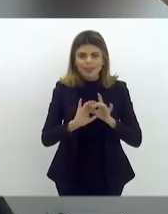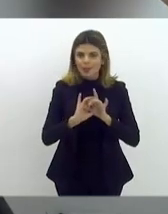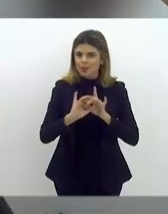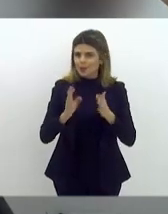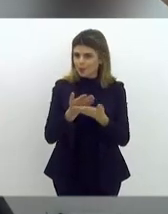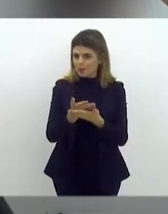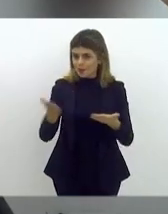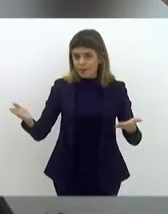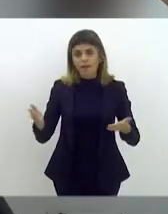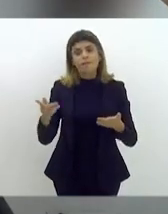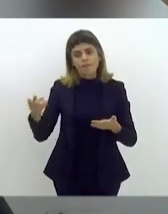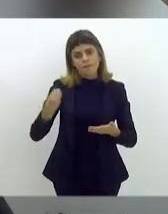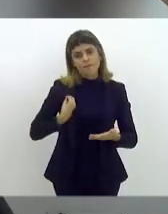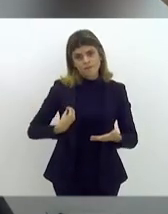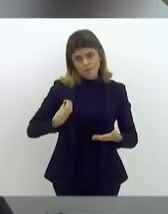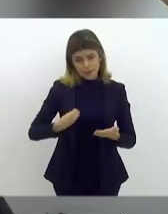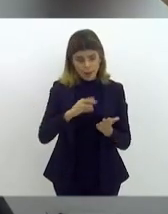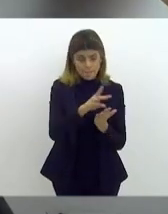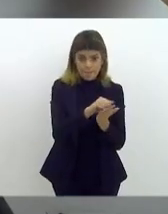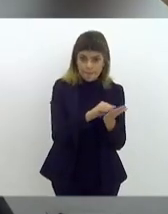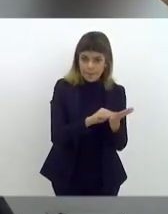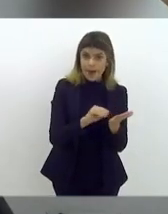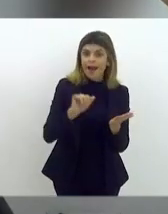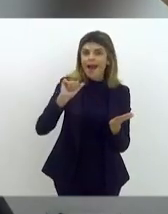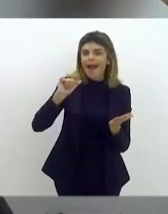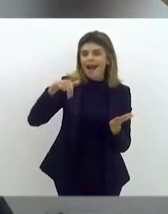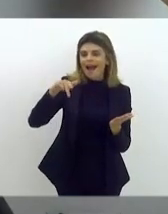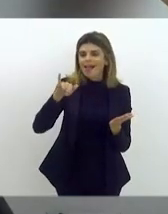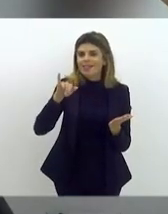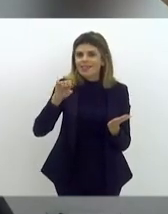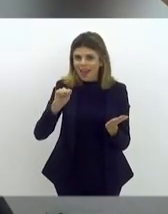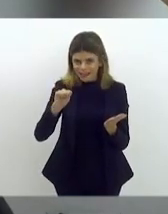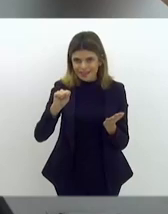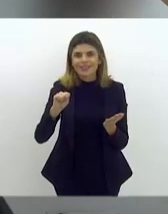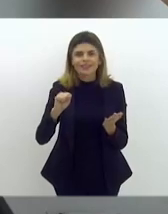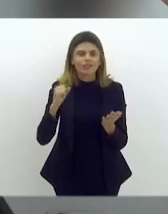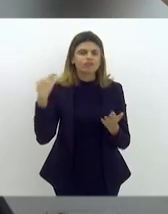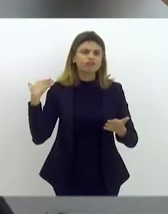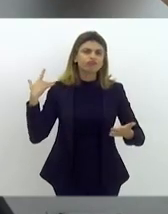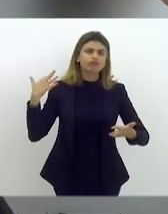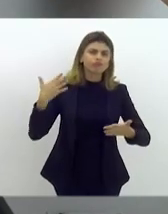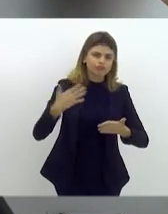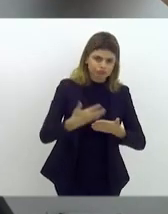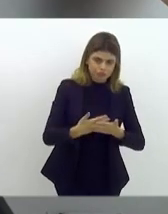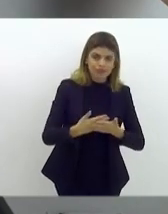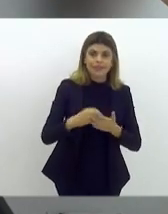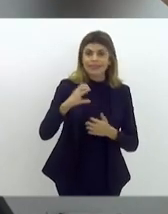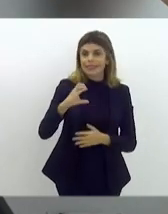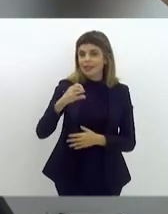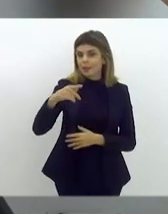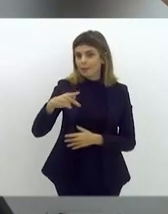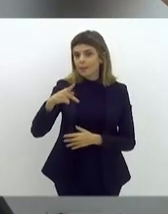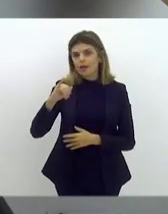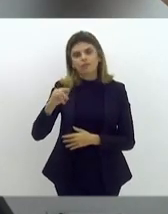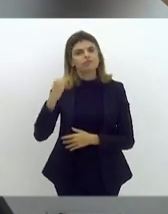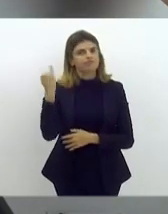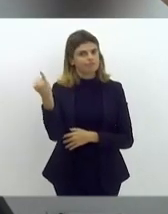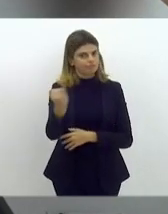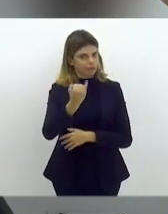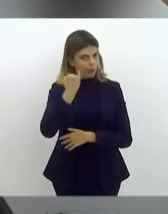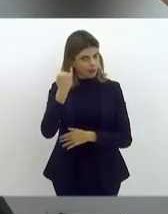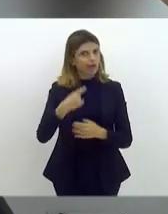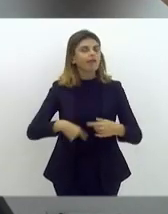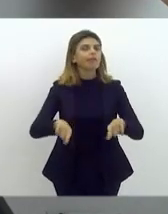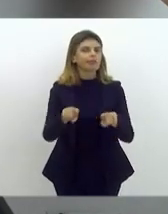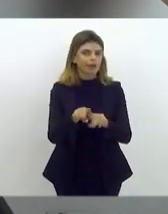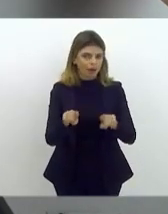para fazer parte dos Anéis da CPI e os deputados têm esse esse relato também que foi muito importante eu